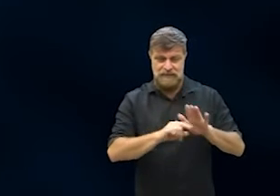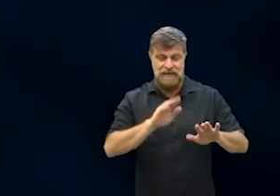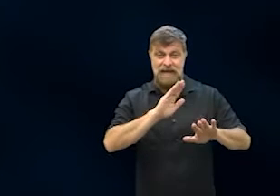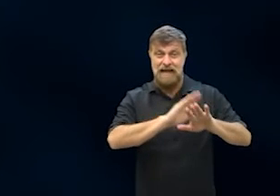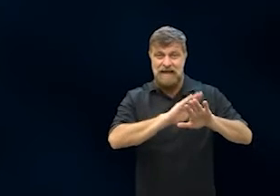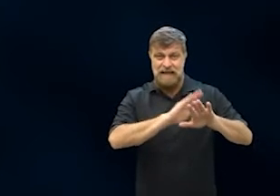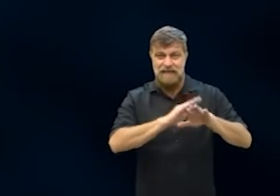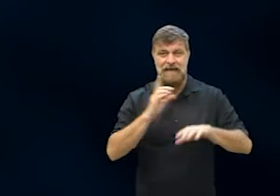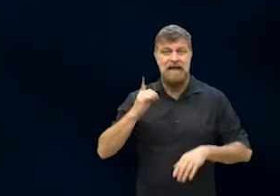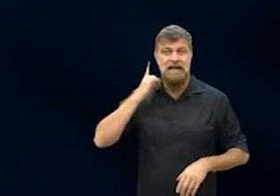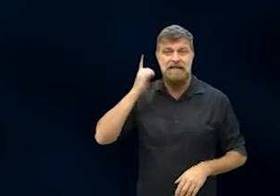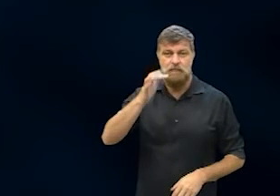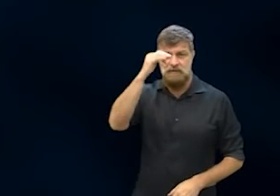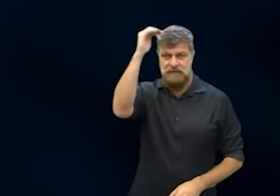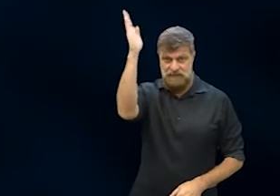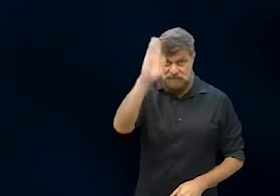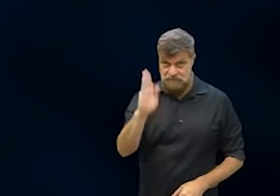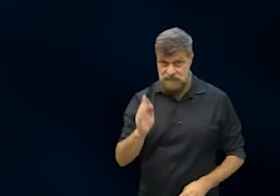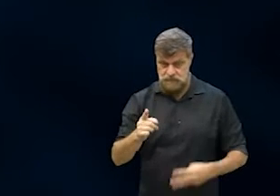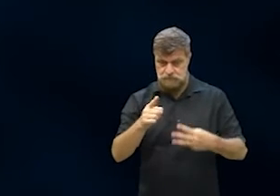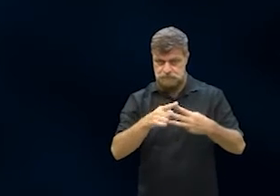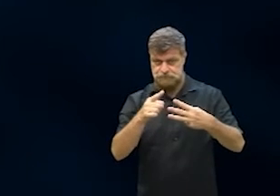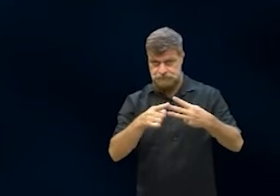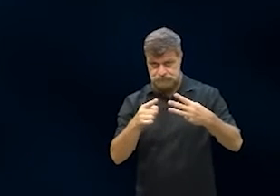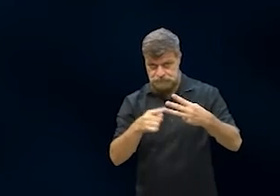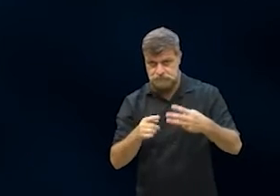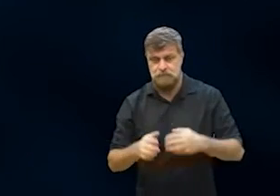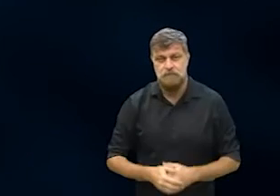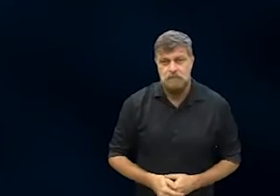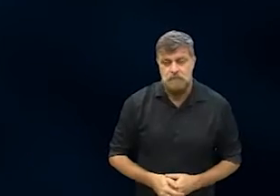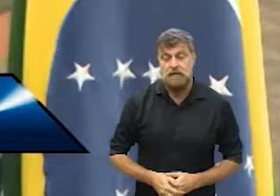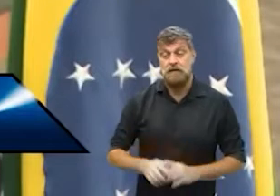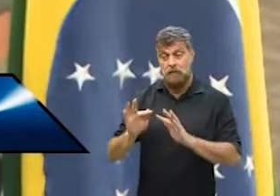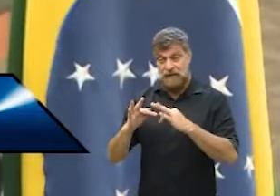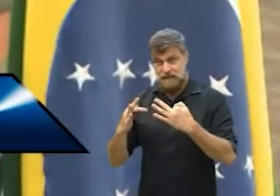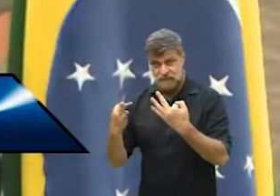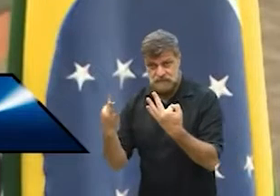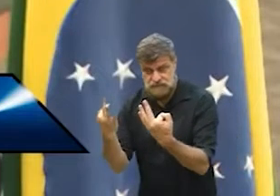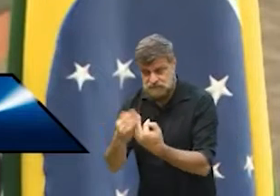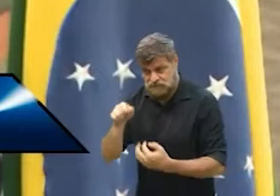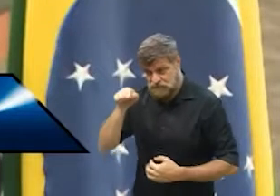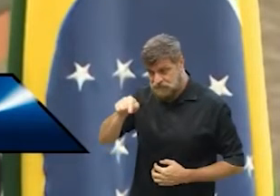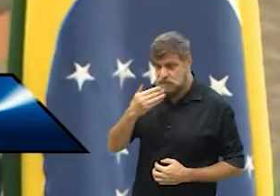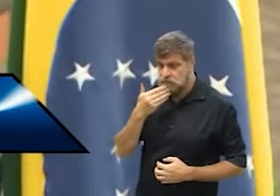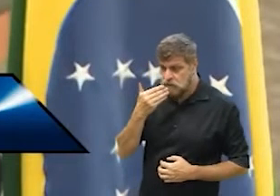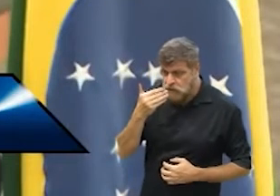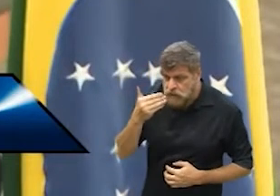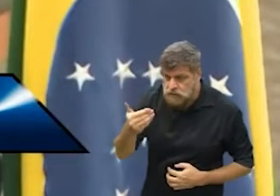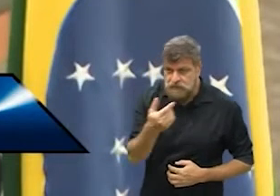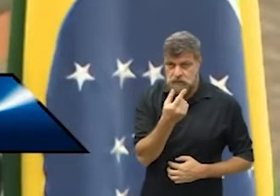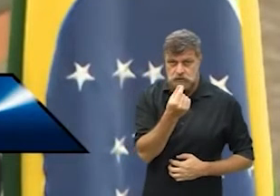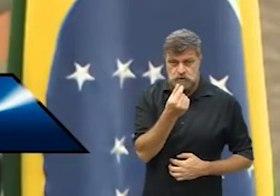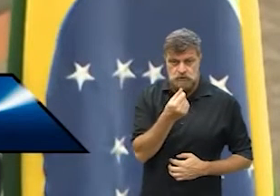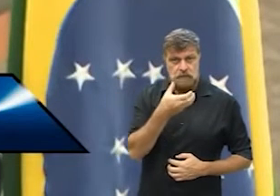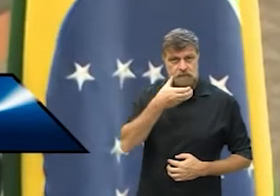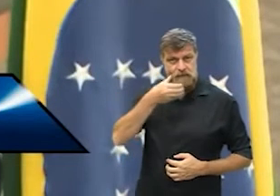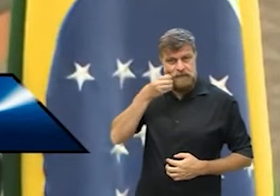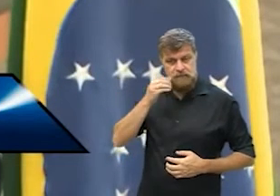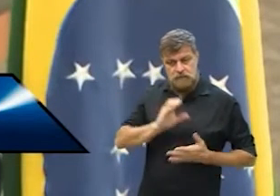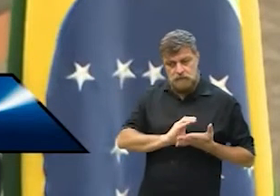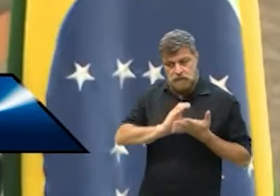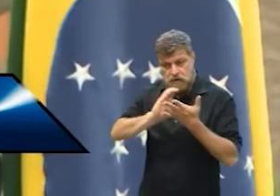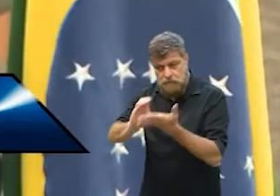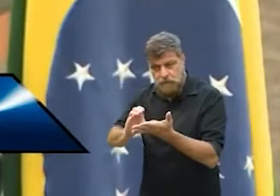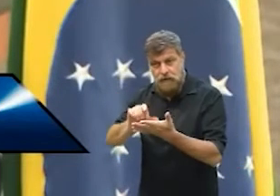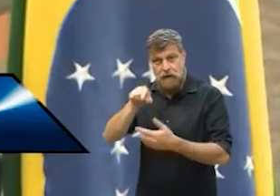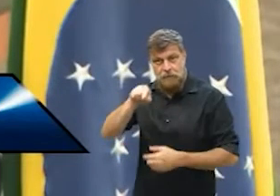federais Maria do Rosário, Rejane Dias e Camilo Capiberibe. Então, essas famílias, quando a gente pede o auxílio cuidador,